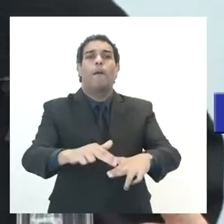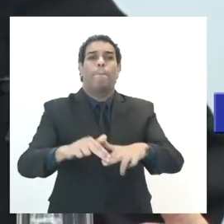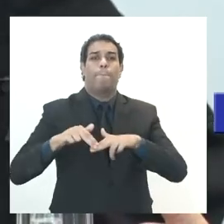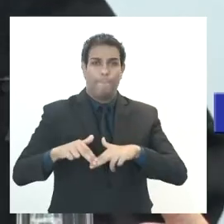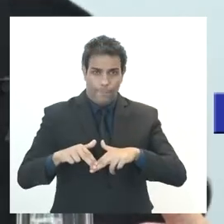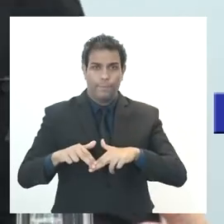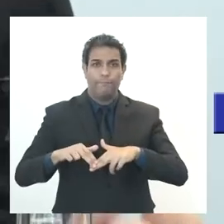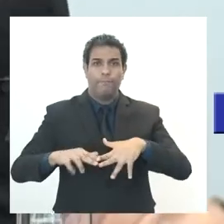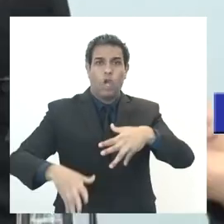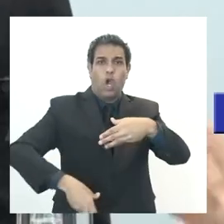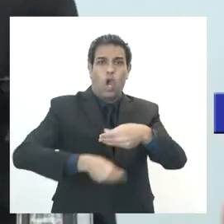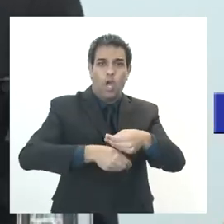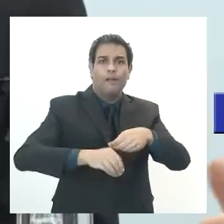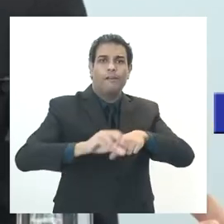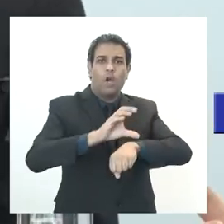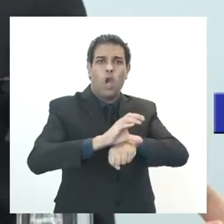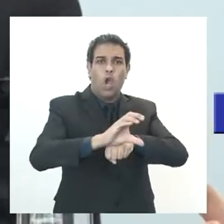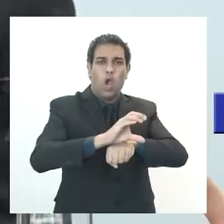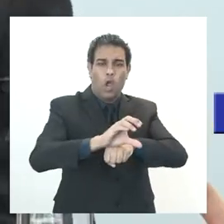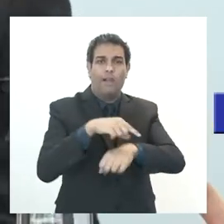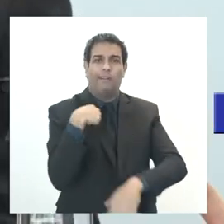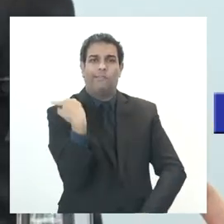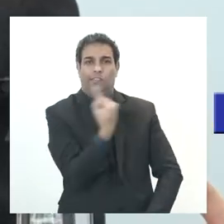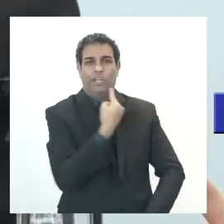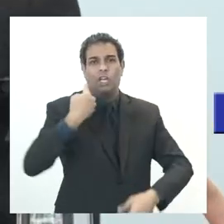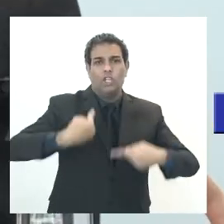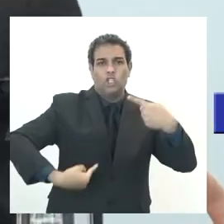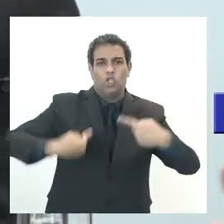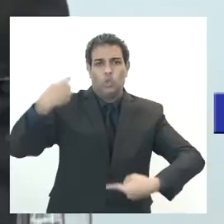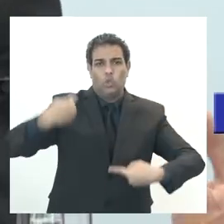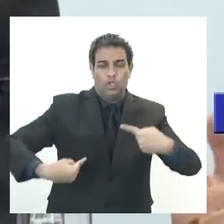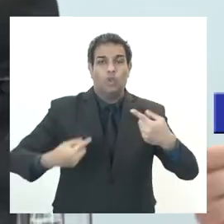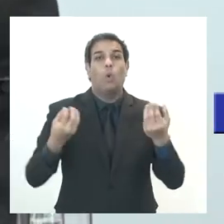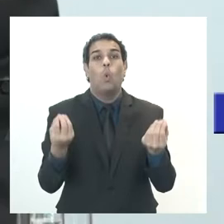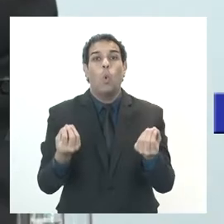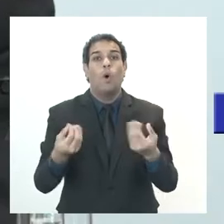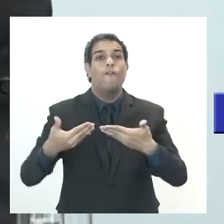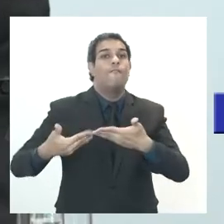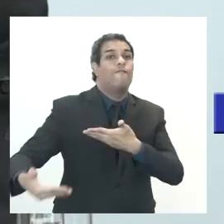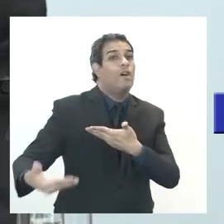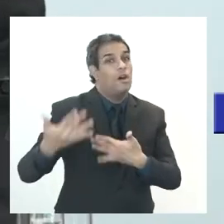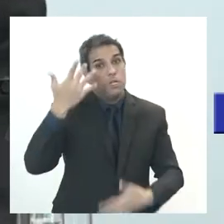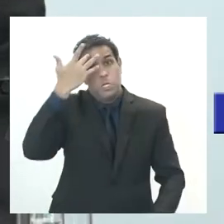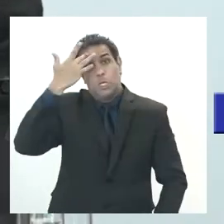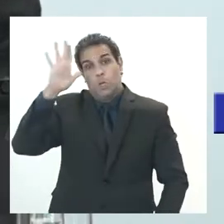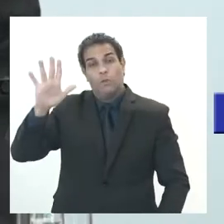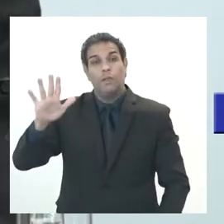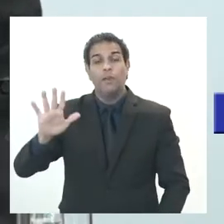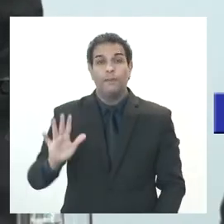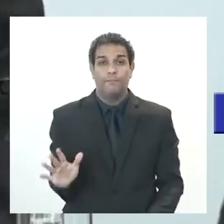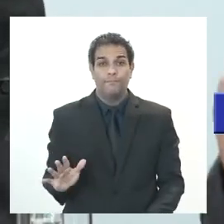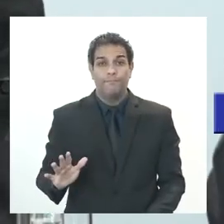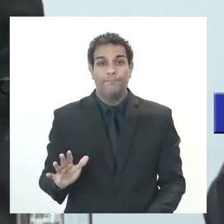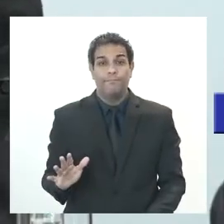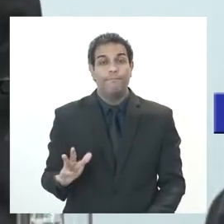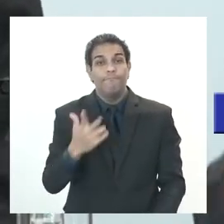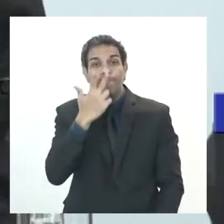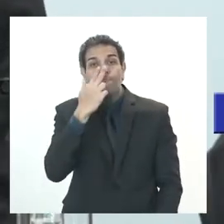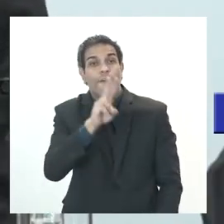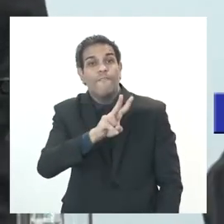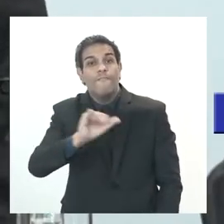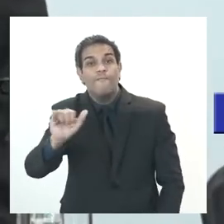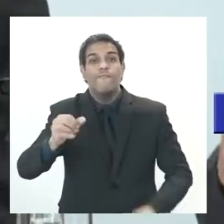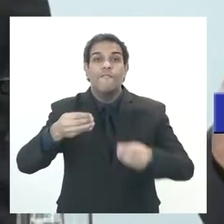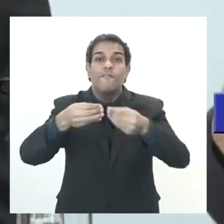emenda constitucional constitucional que a gente tá discutindo Esse seminário o que que vem por aí o que vem por aí